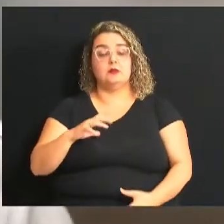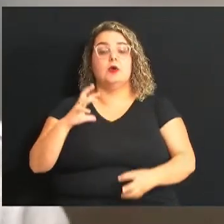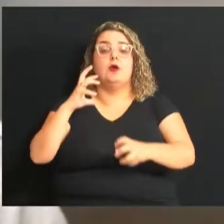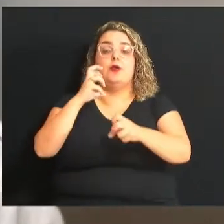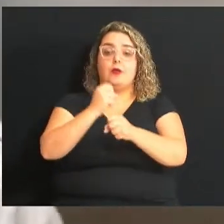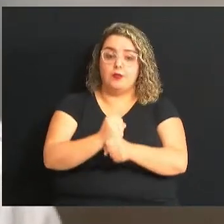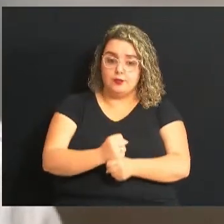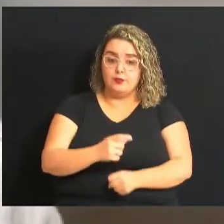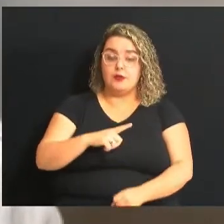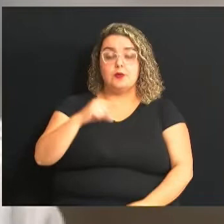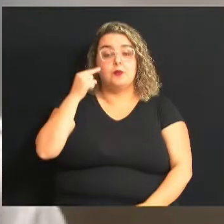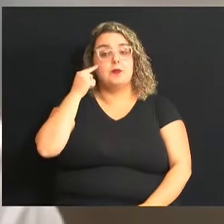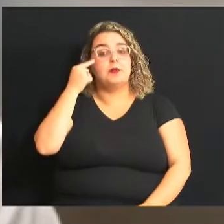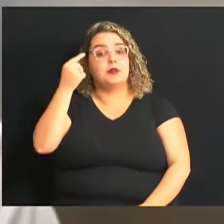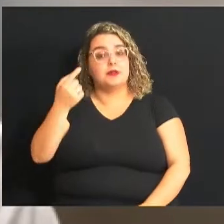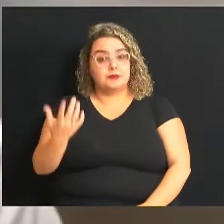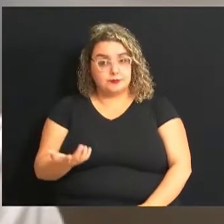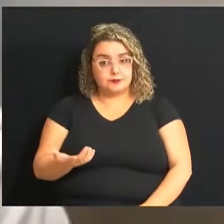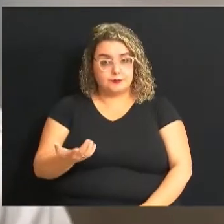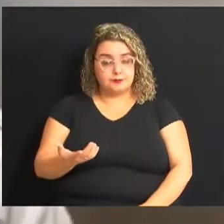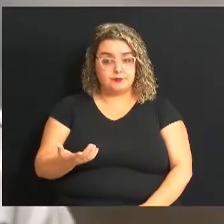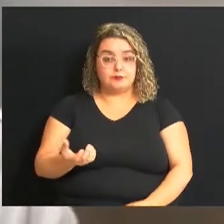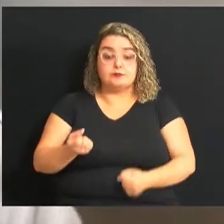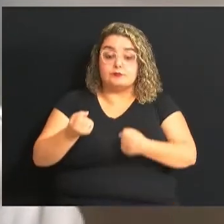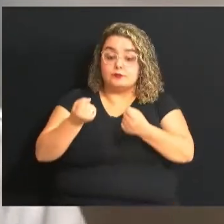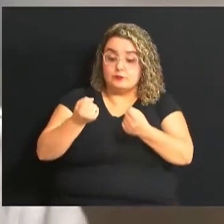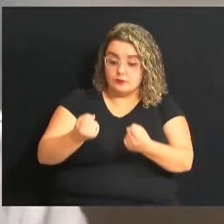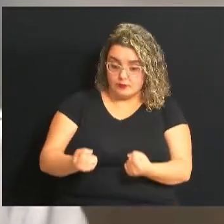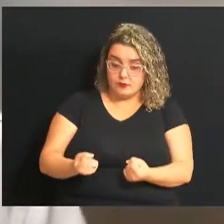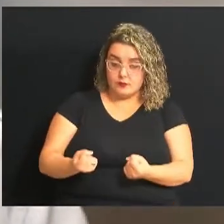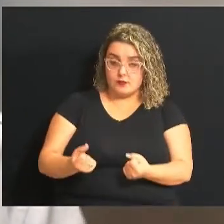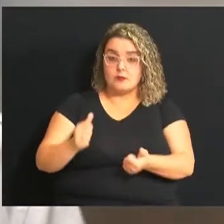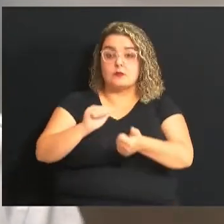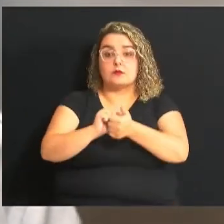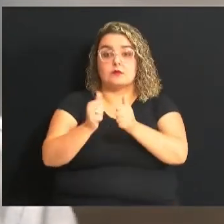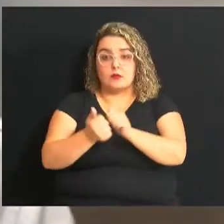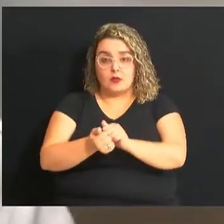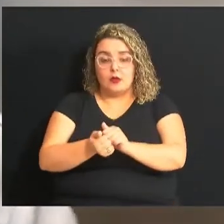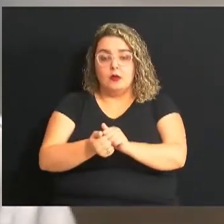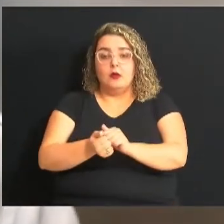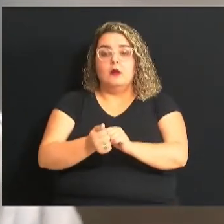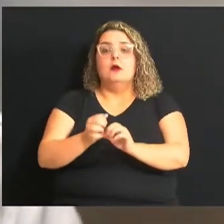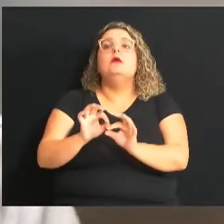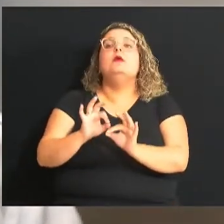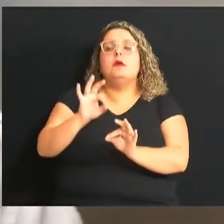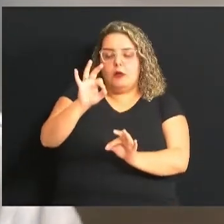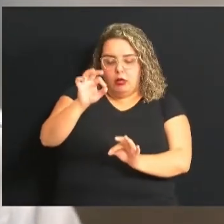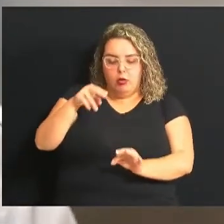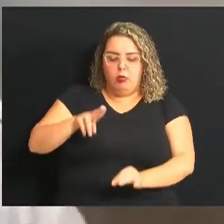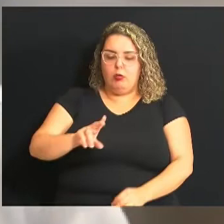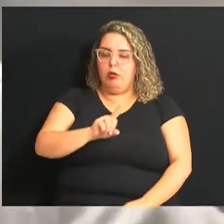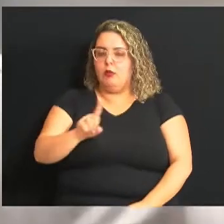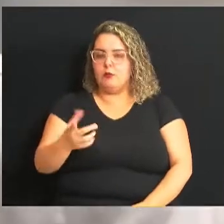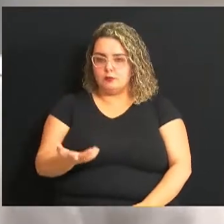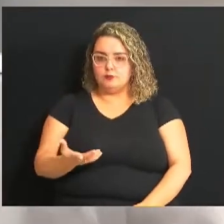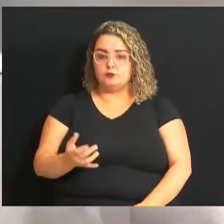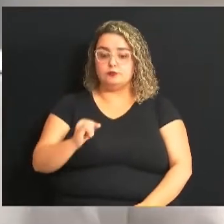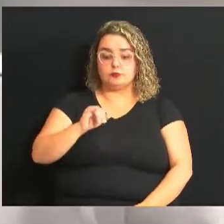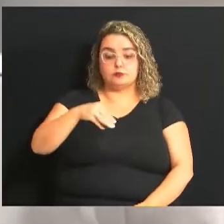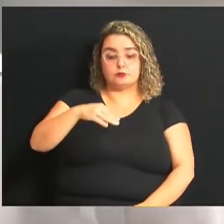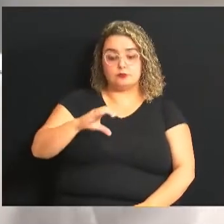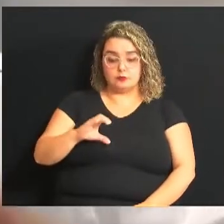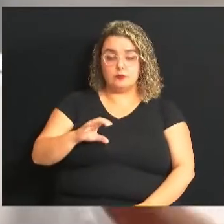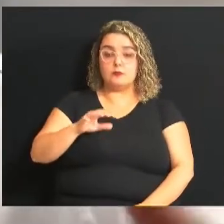ter uma ideia se o peso ele está adequado para a altura ou não. E com esse IMC existe uma